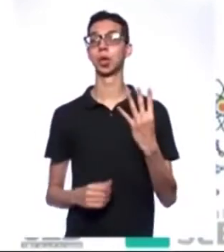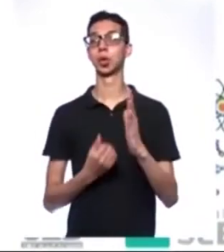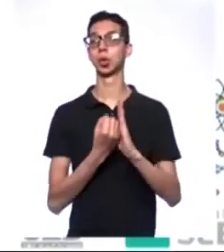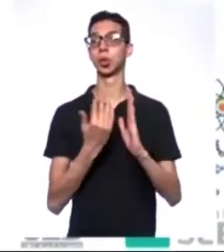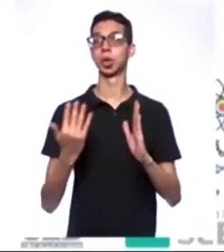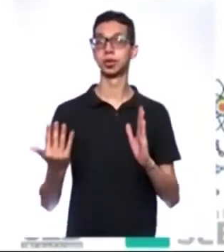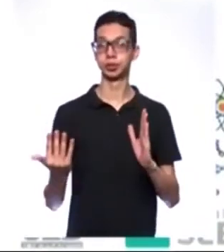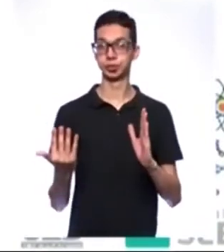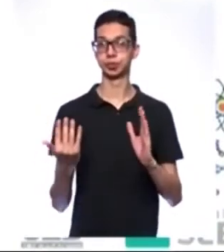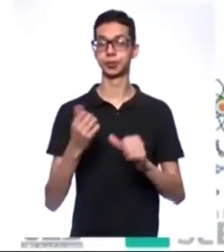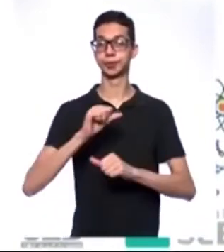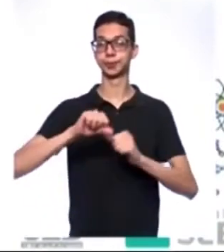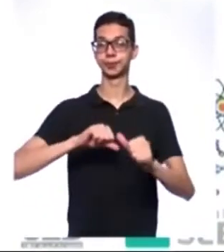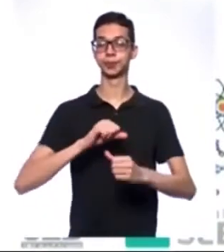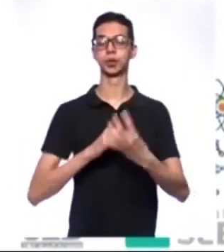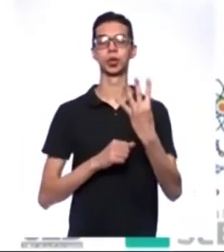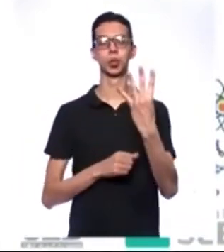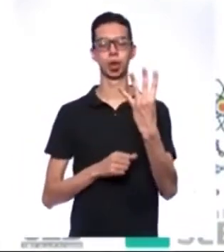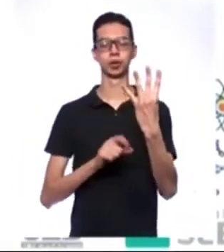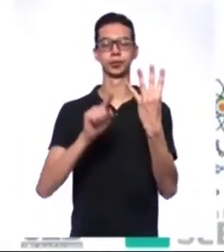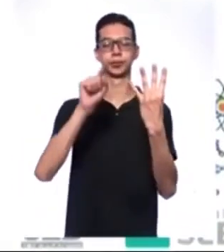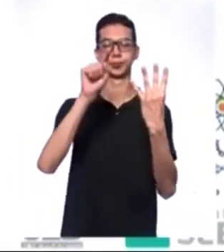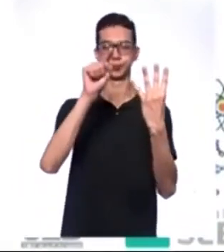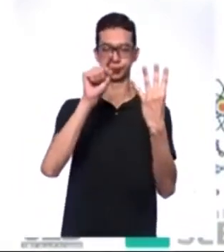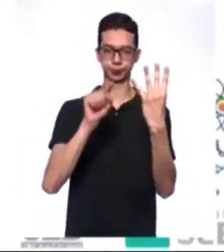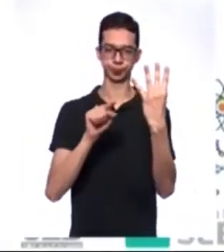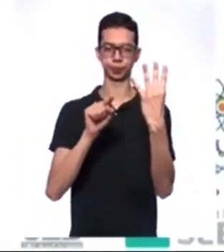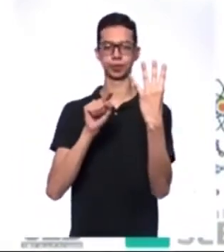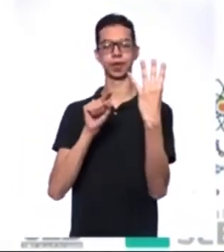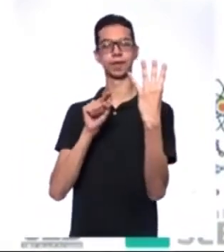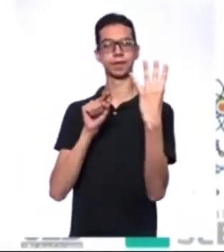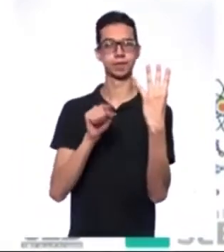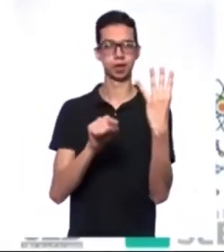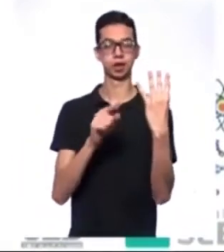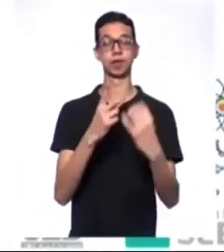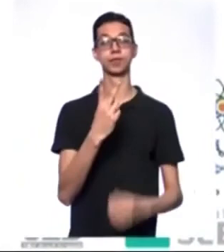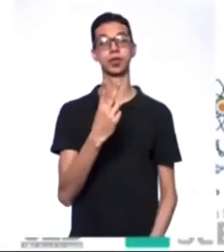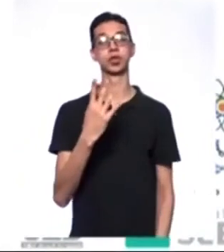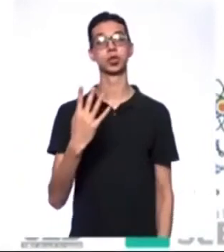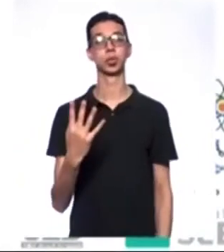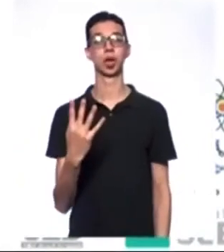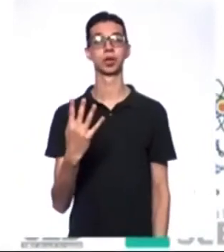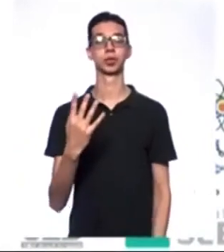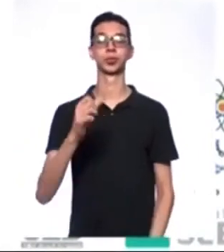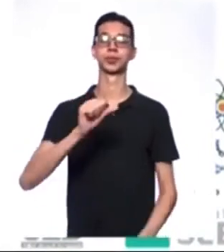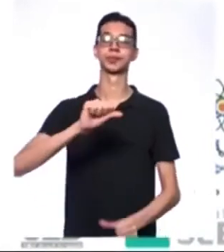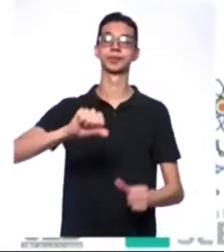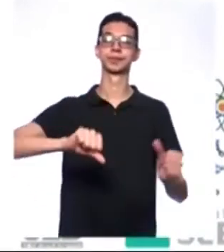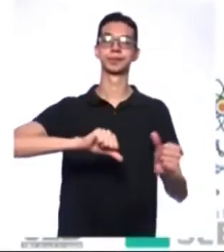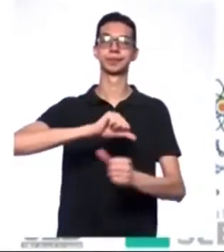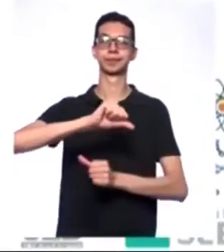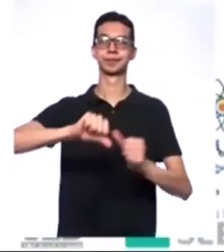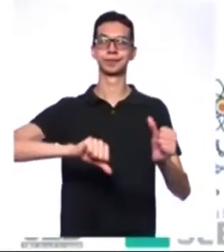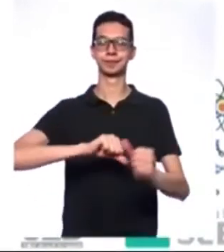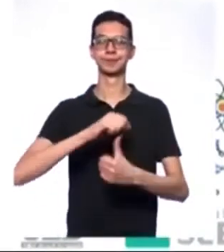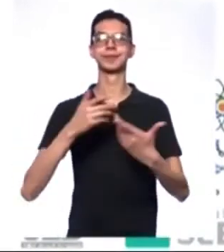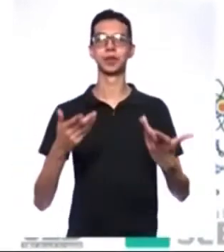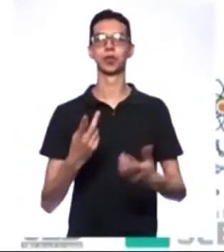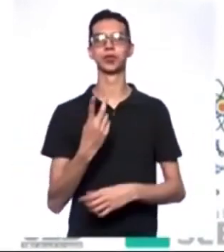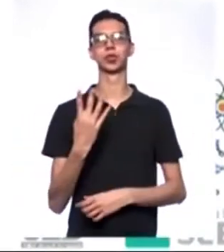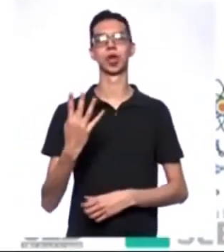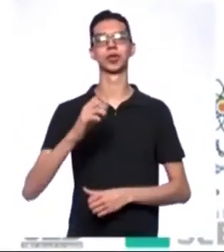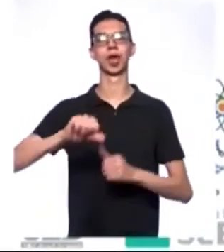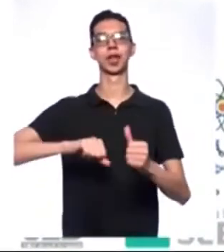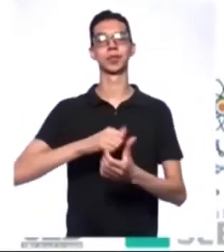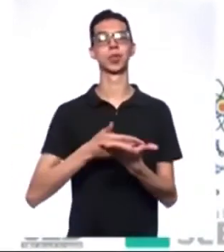4 fatorial em 24 anagramas galera significa que existem 24